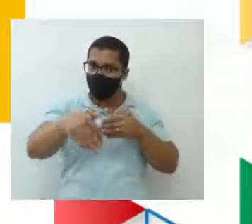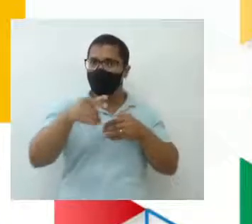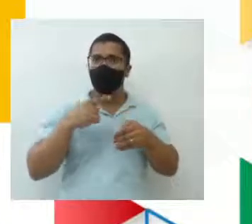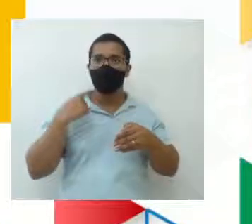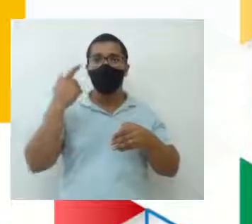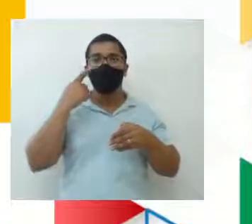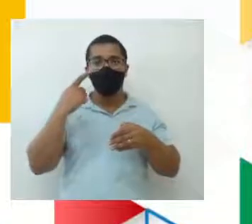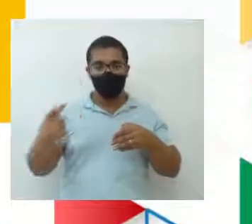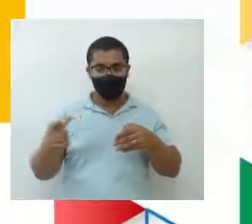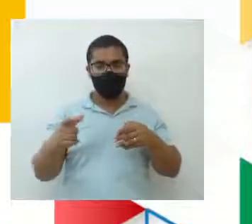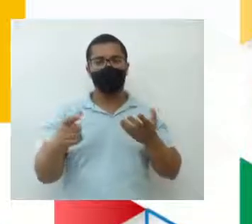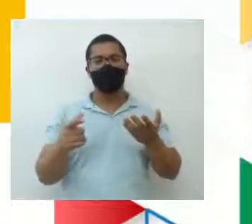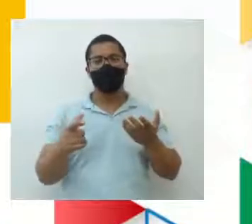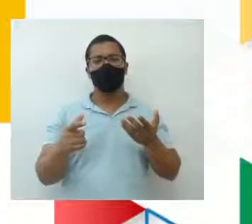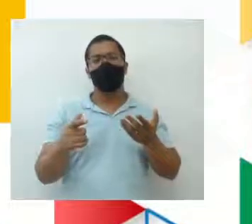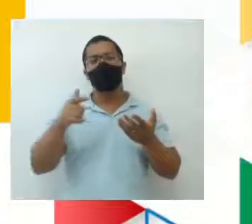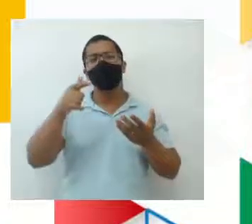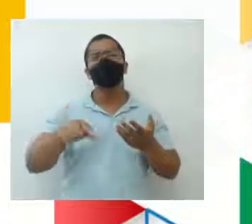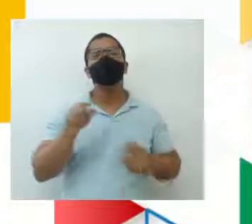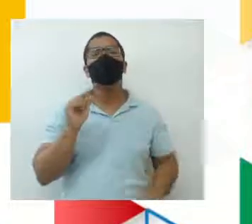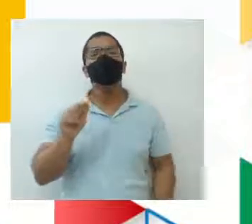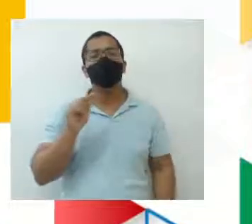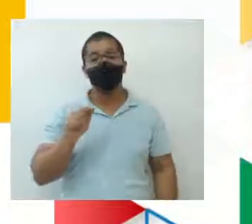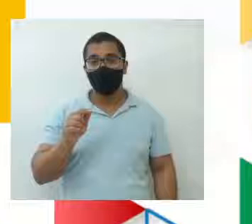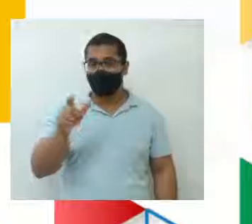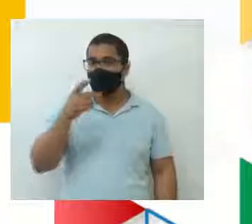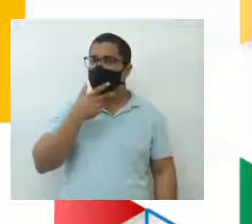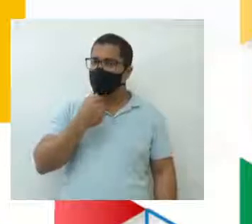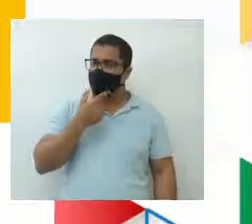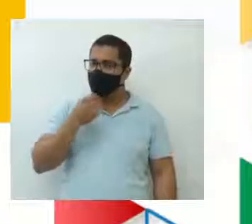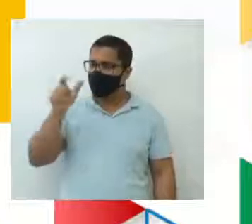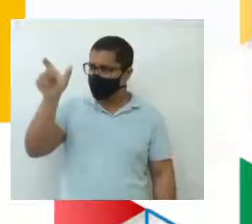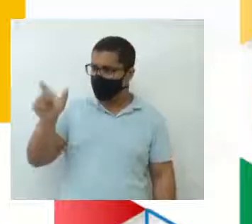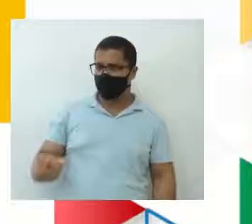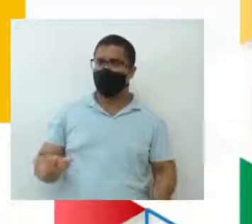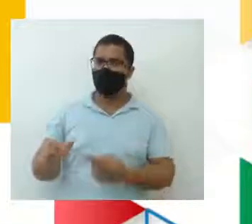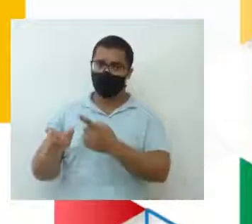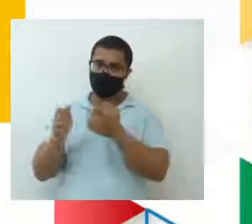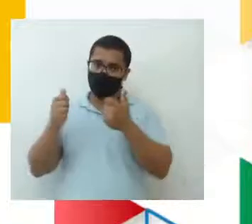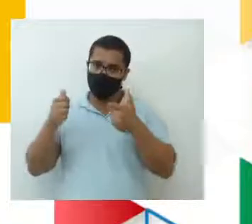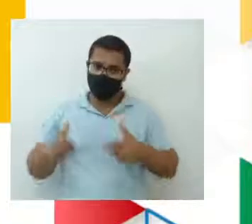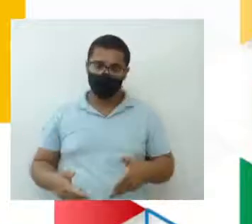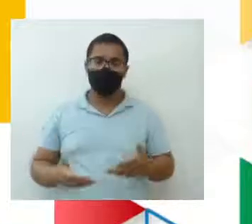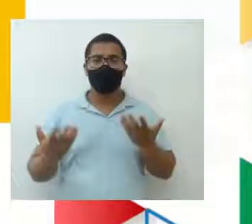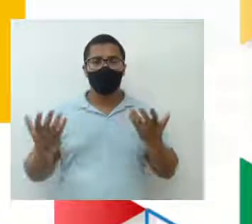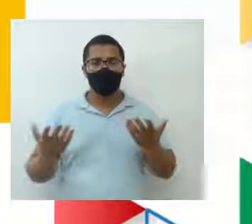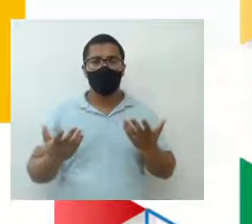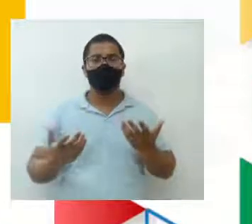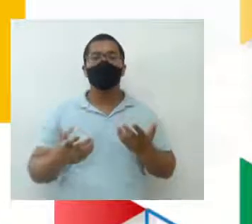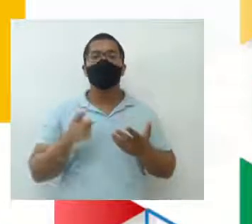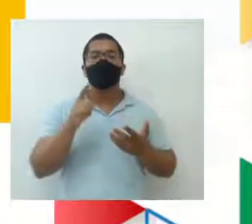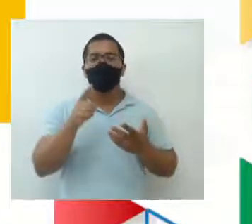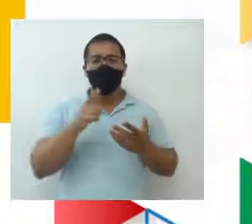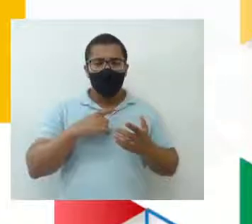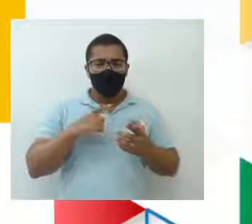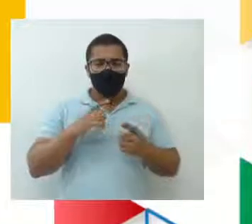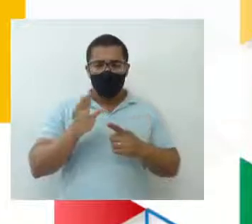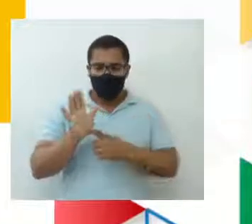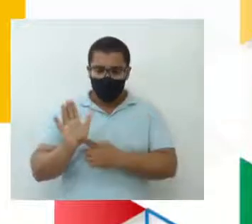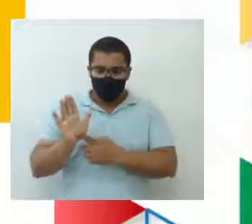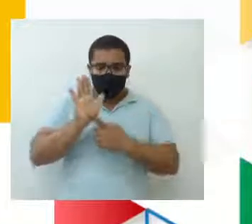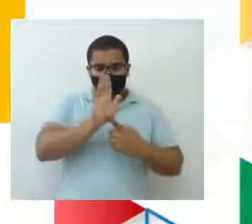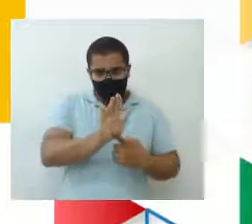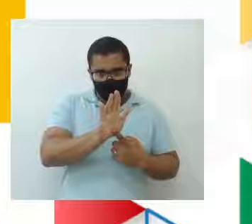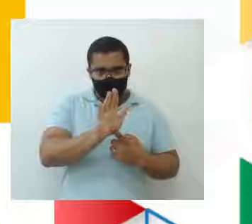destaque. E vamos ver, ainda sobre Husserl, ele fala, com isso, Husserl afirma o